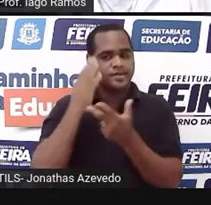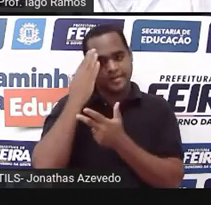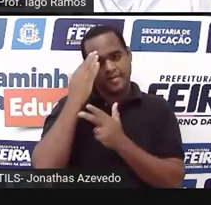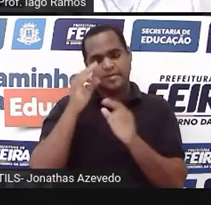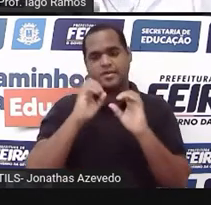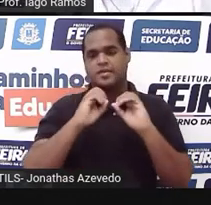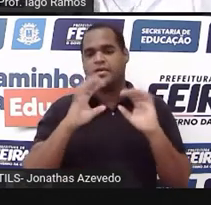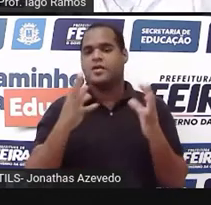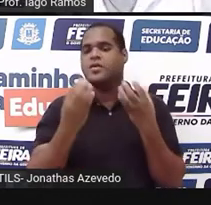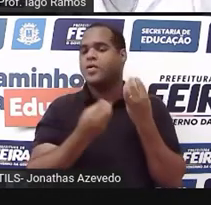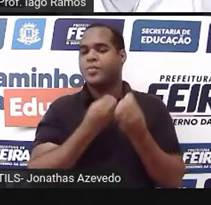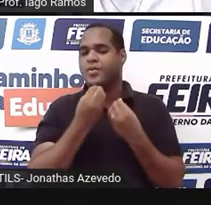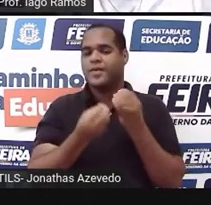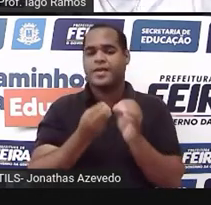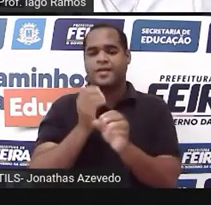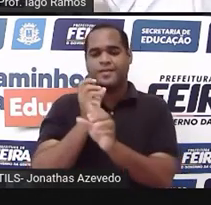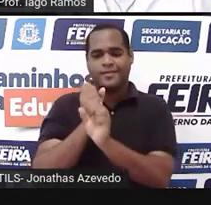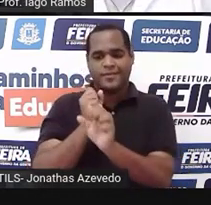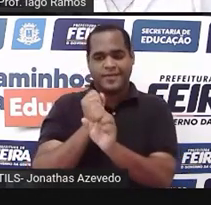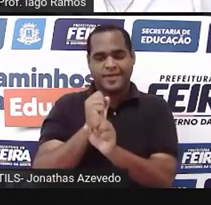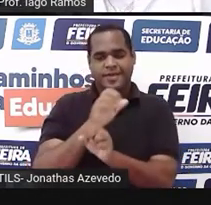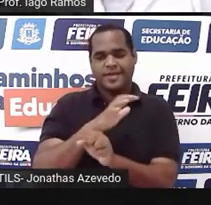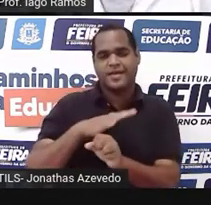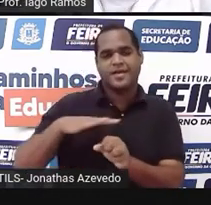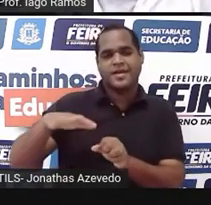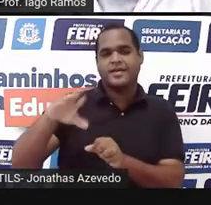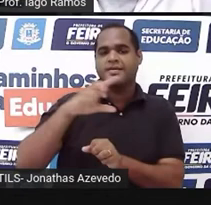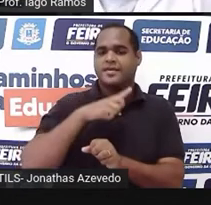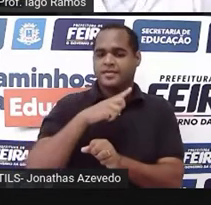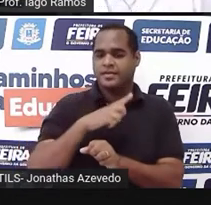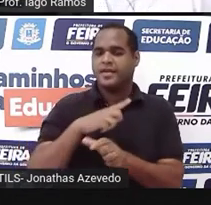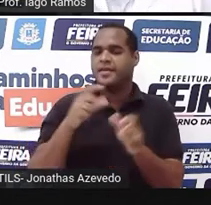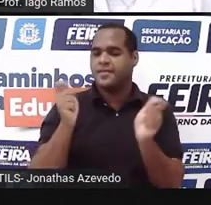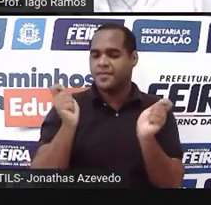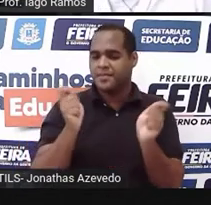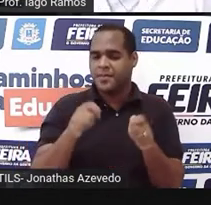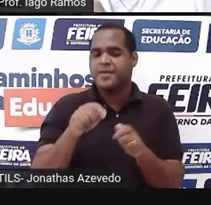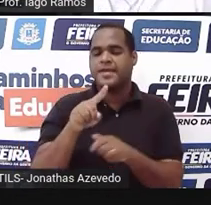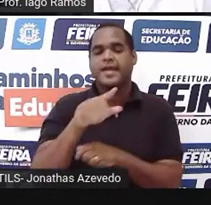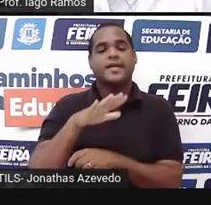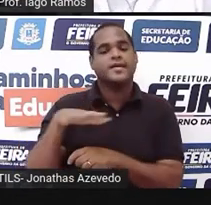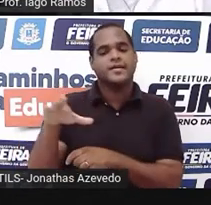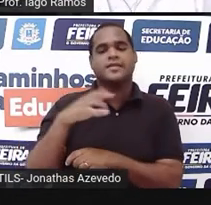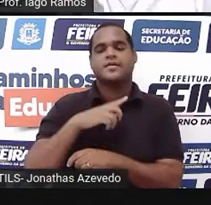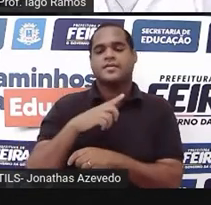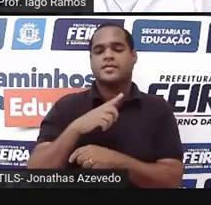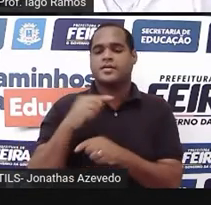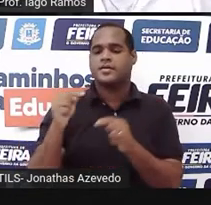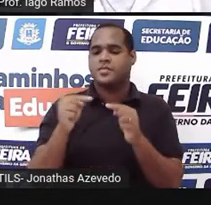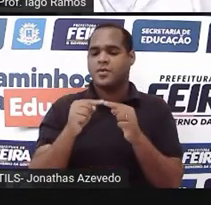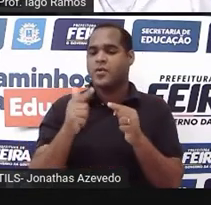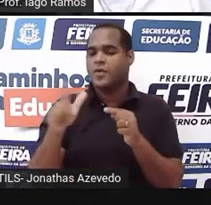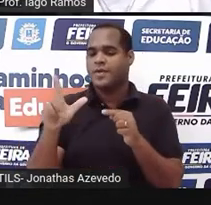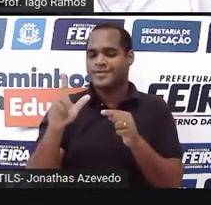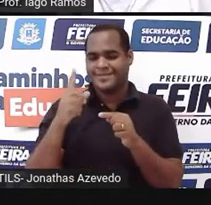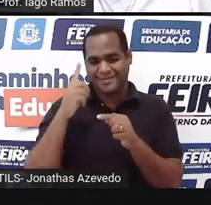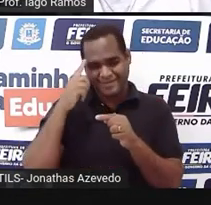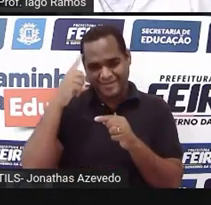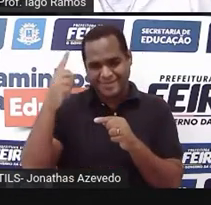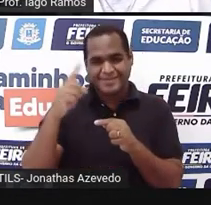essa maneira de calcular a área de um quadrilátero que é chamado de trapézio